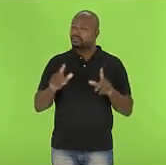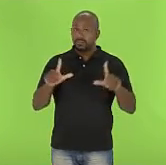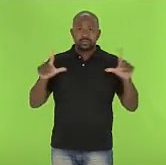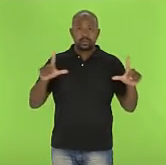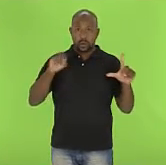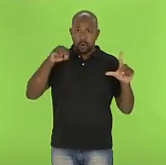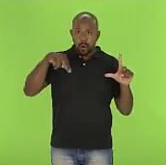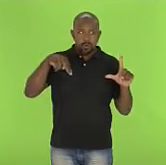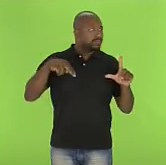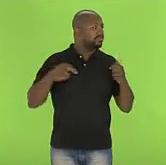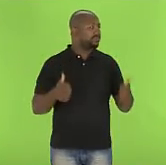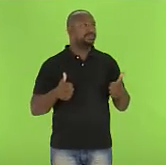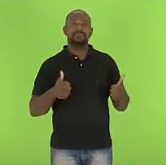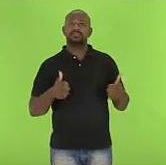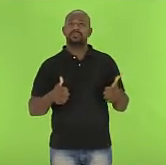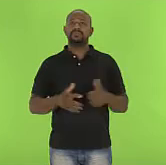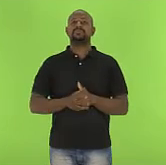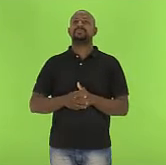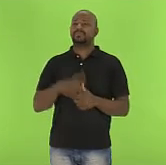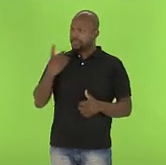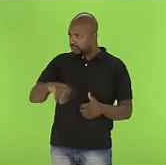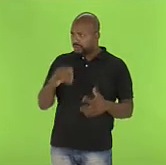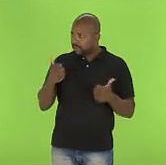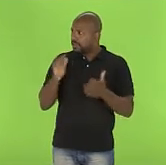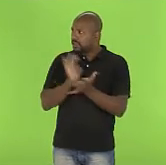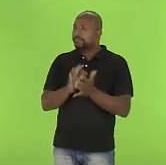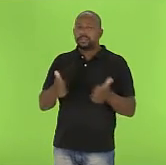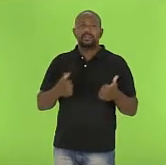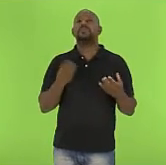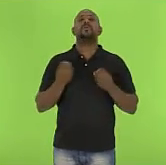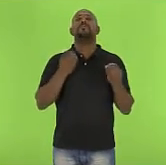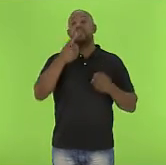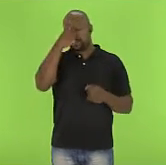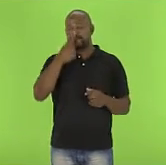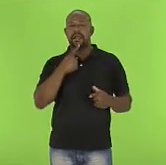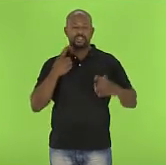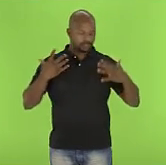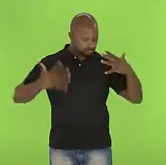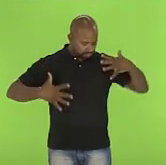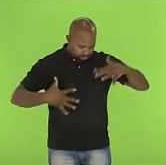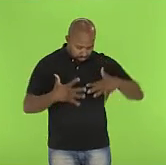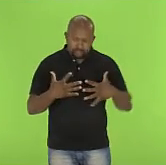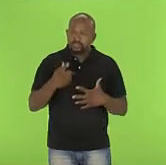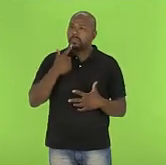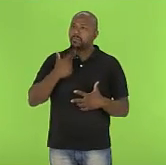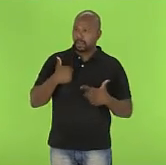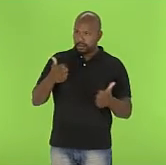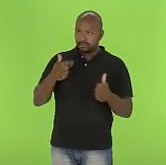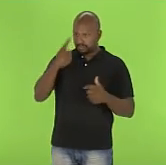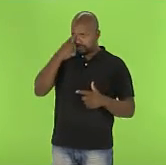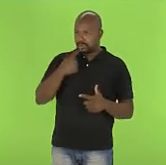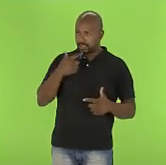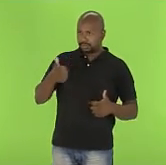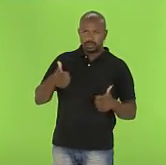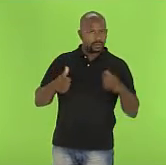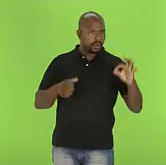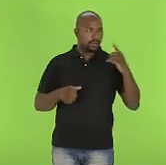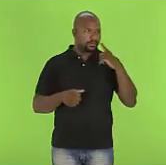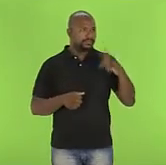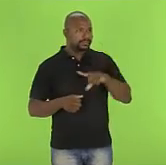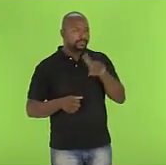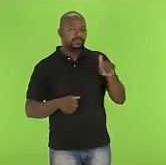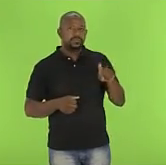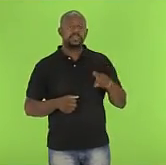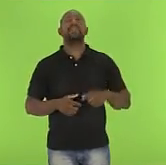Tamo on? Tamo on. Tá valendo, equipe? Como é que tá a nossa imagem aí? Dá um retorno de imagem pra gente? Deixa eu